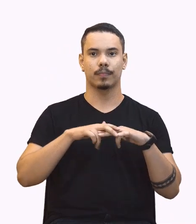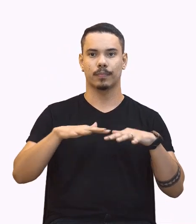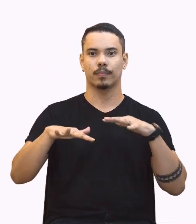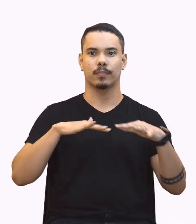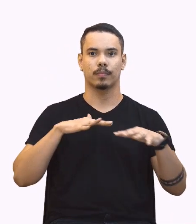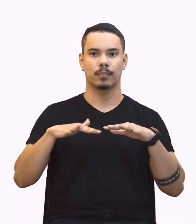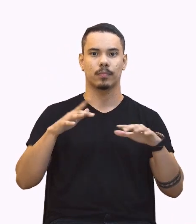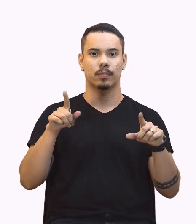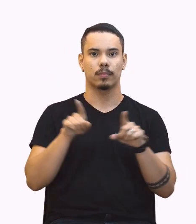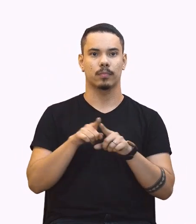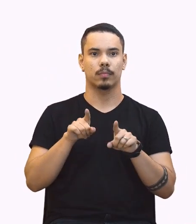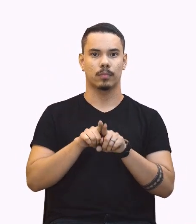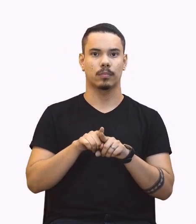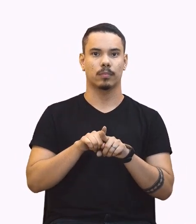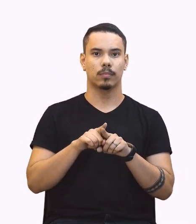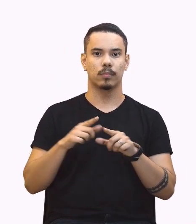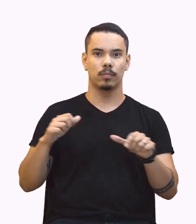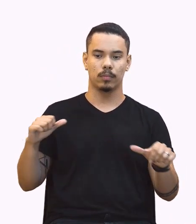a